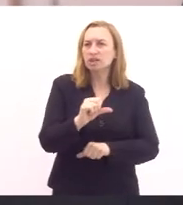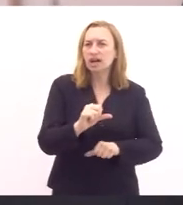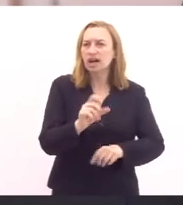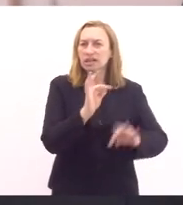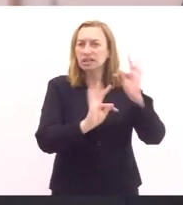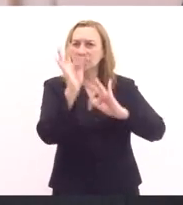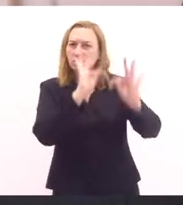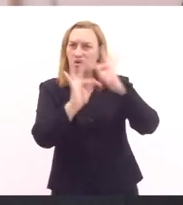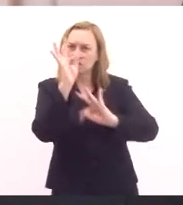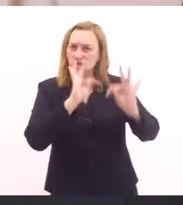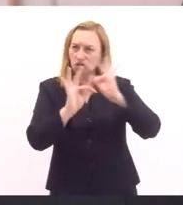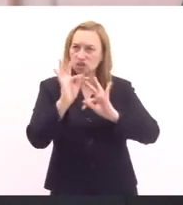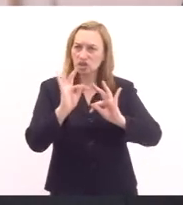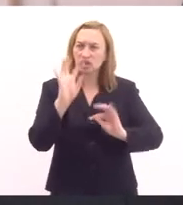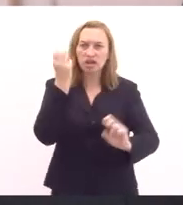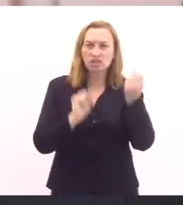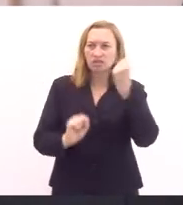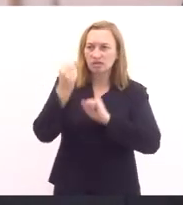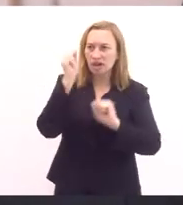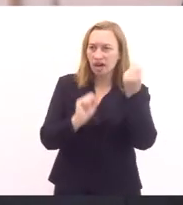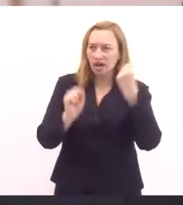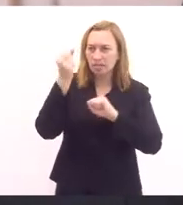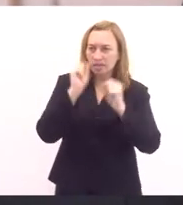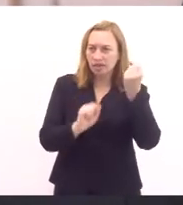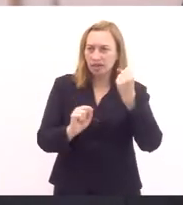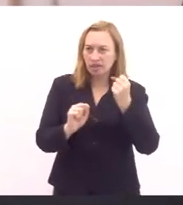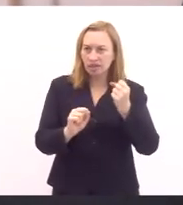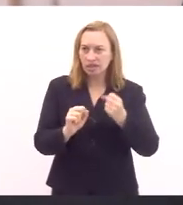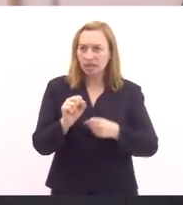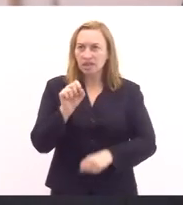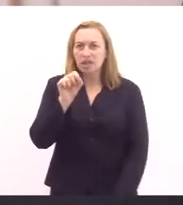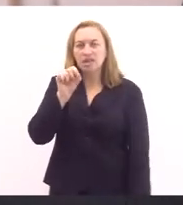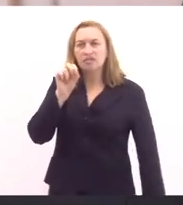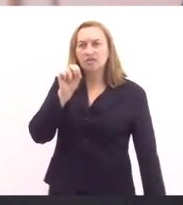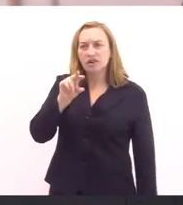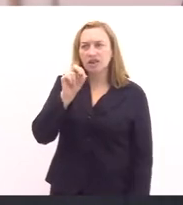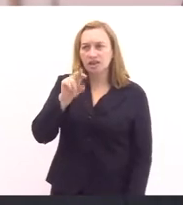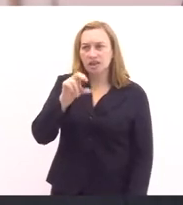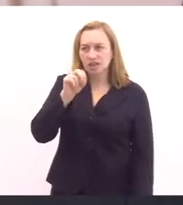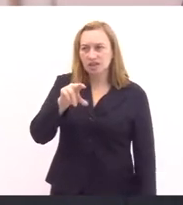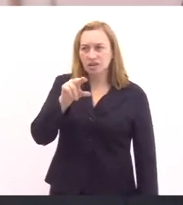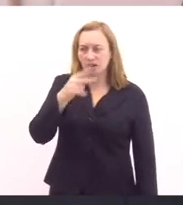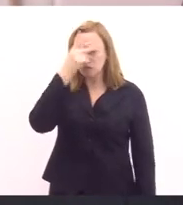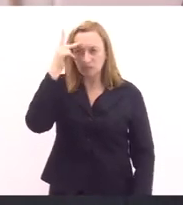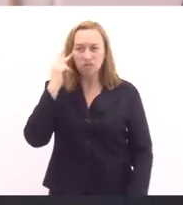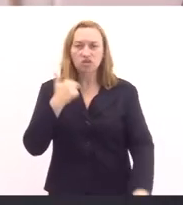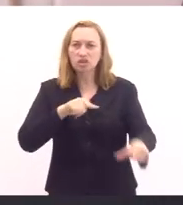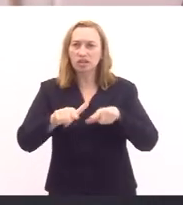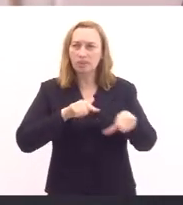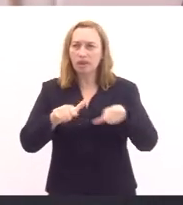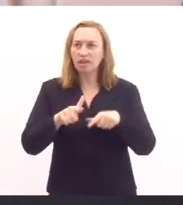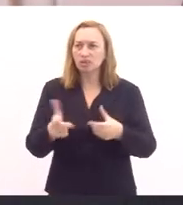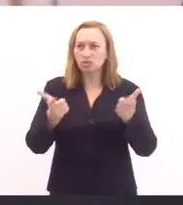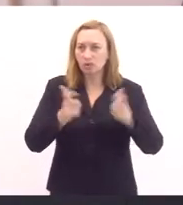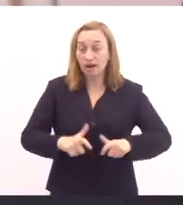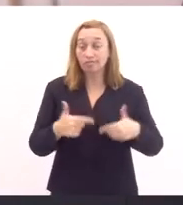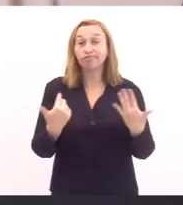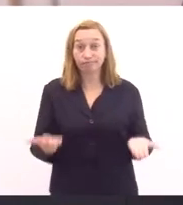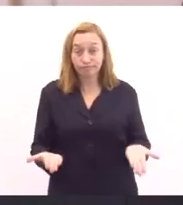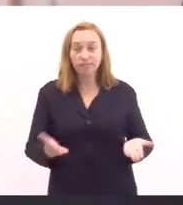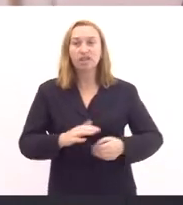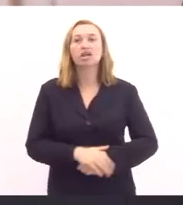fábricas que envenenavam seus Operários com Mercúrio amianto chumbo tetraetila nas refinarias etc